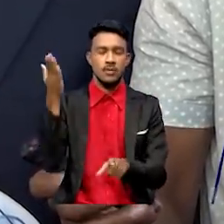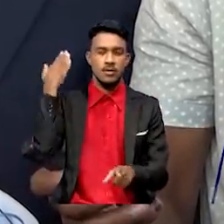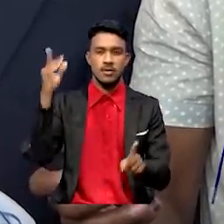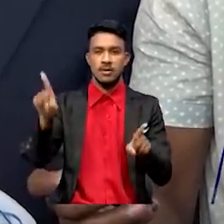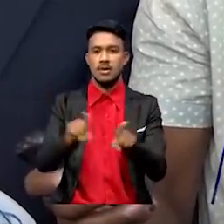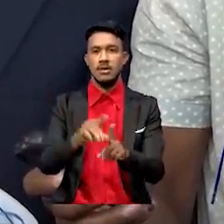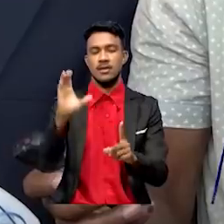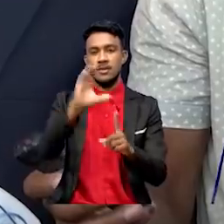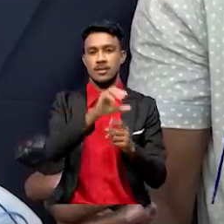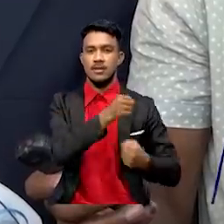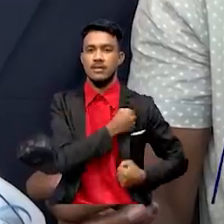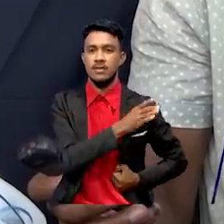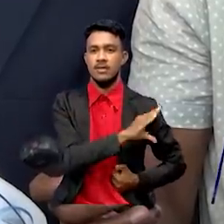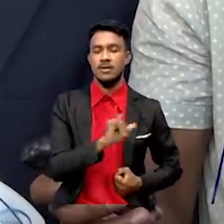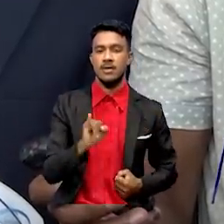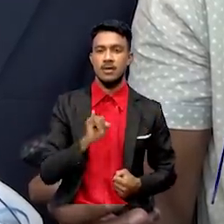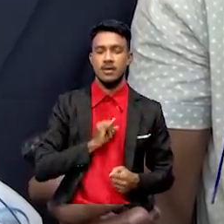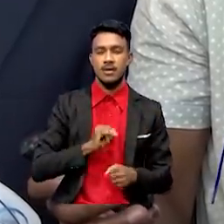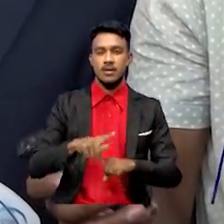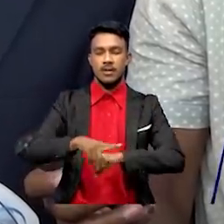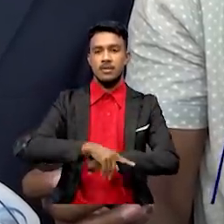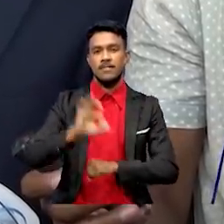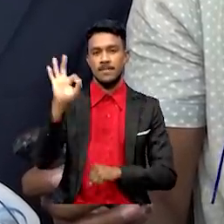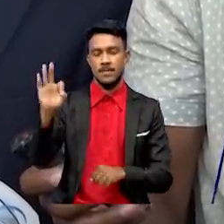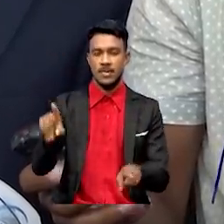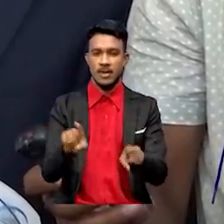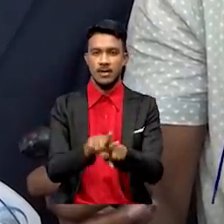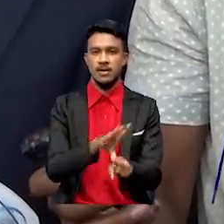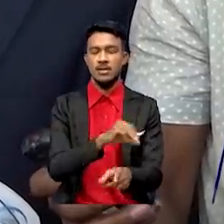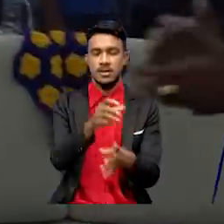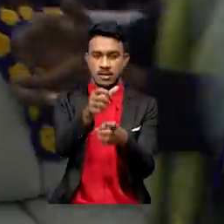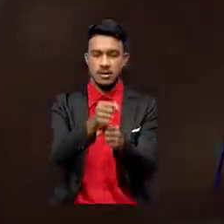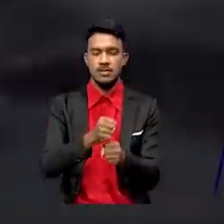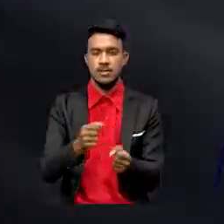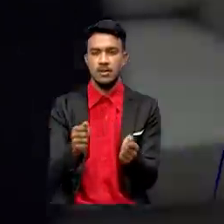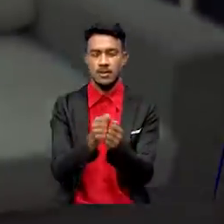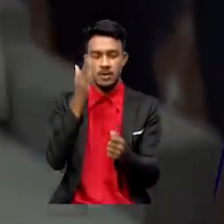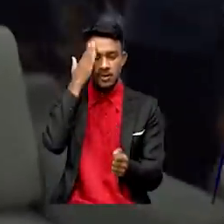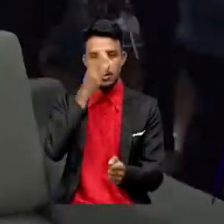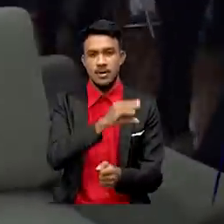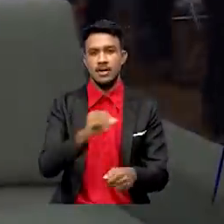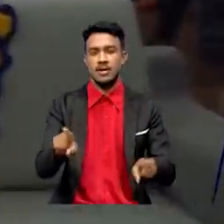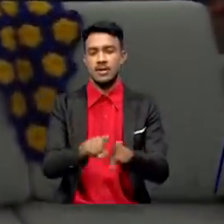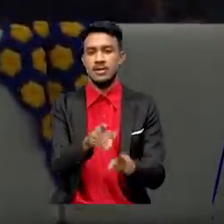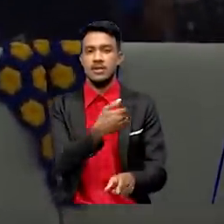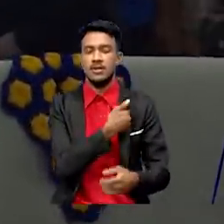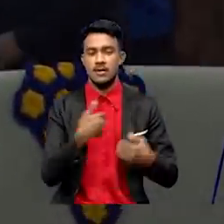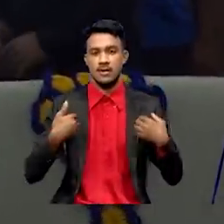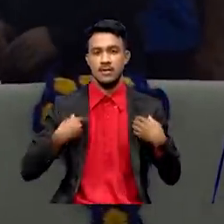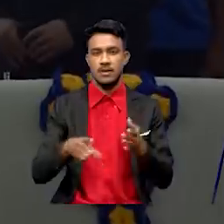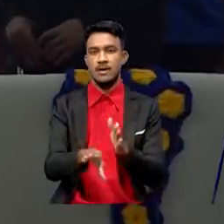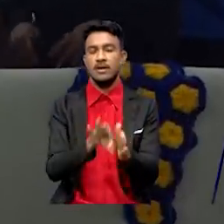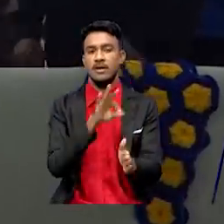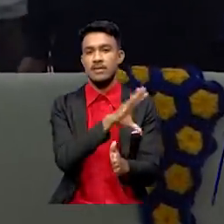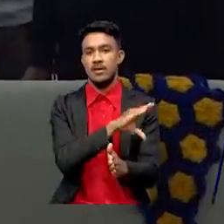Valentin, ni sempre ne hau Fretilin. Nemak dahau de simo hoy dignidade. Mas que se dá o que a decisão russo tribunal